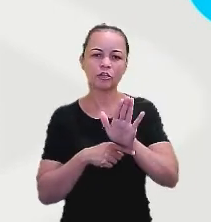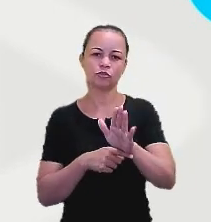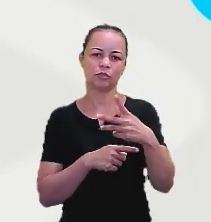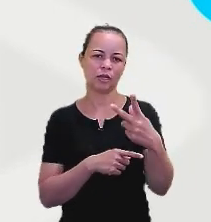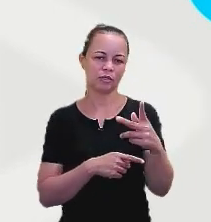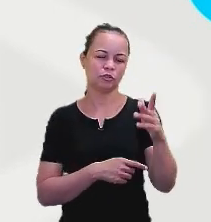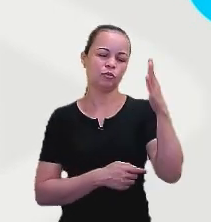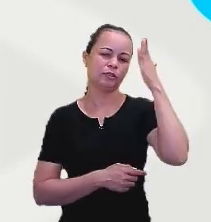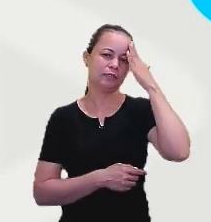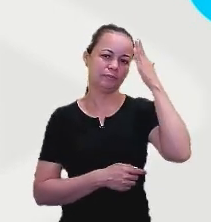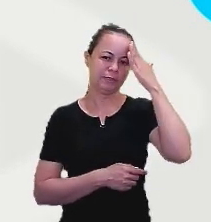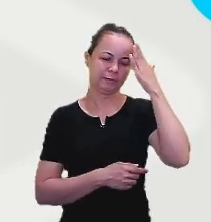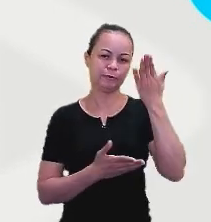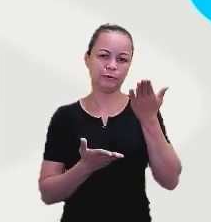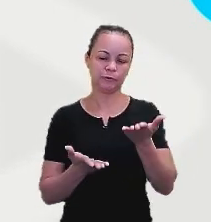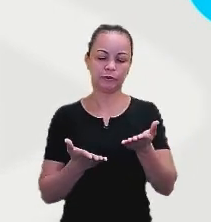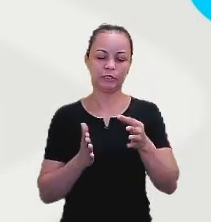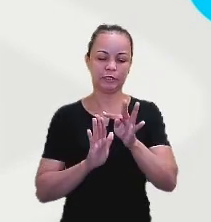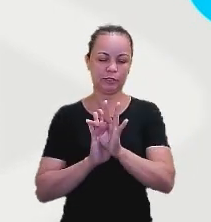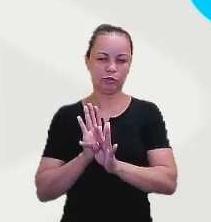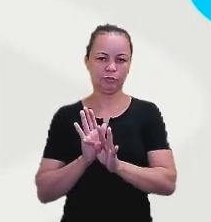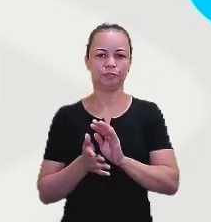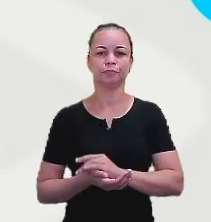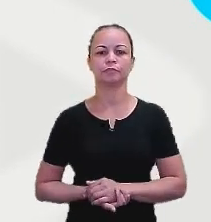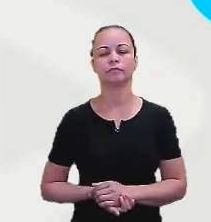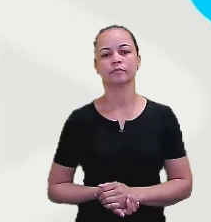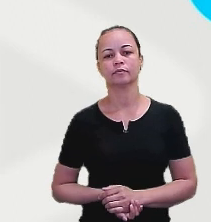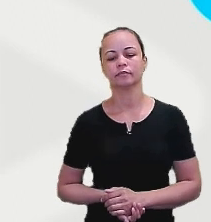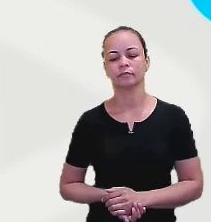sua compreensão e na sua interpretação textual.